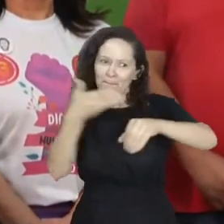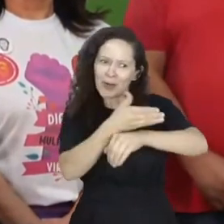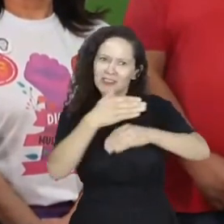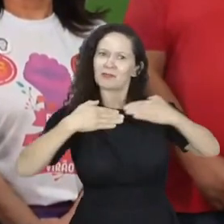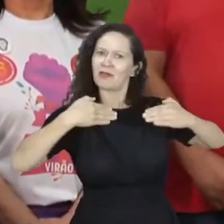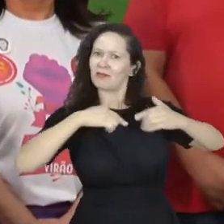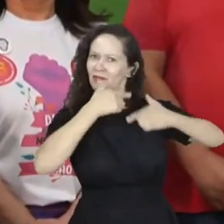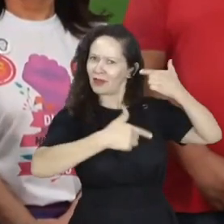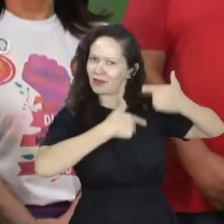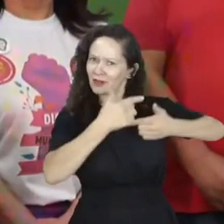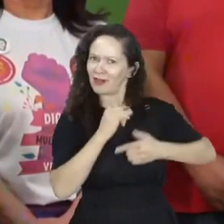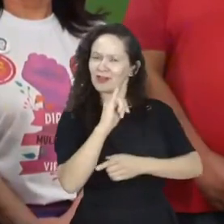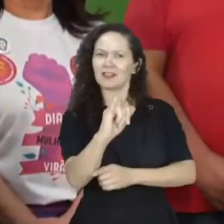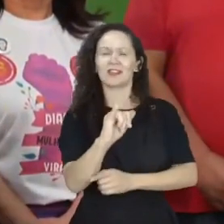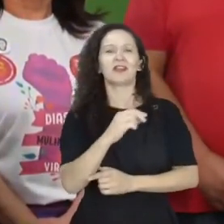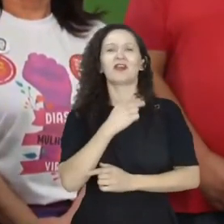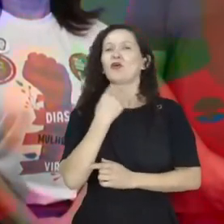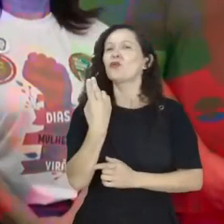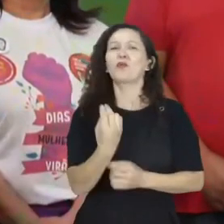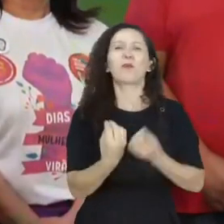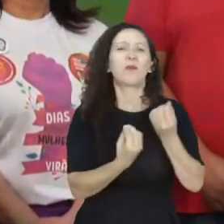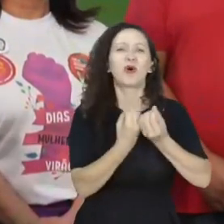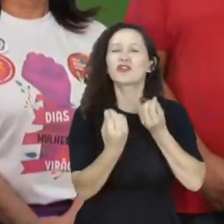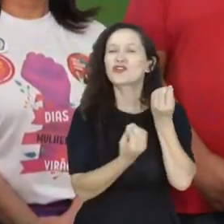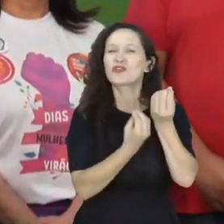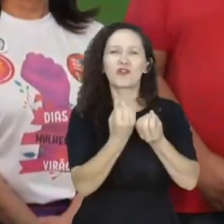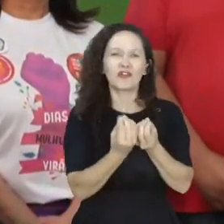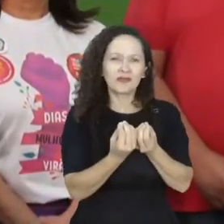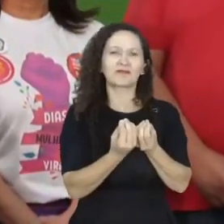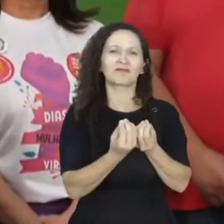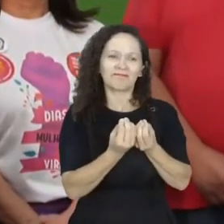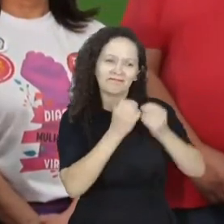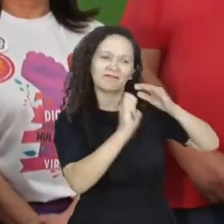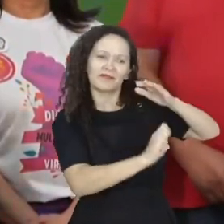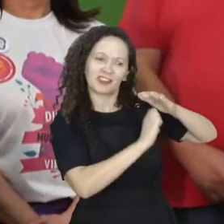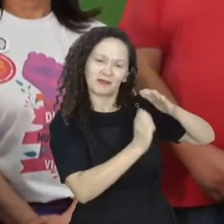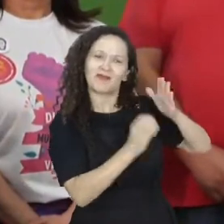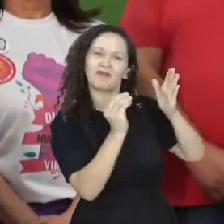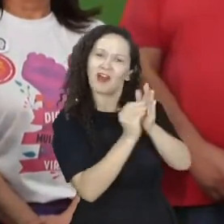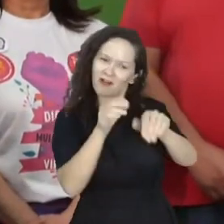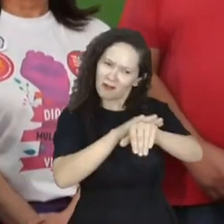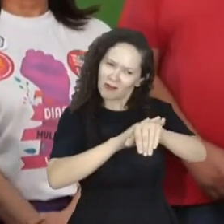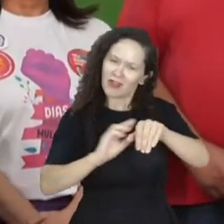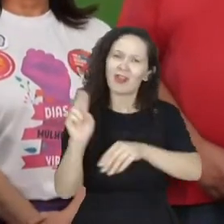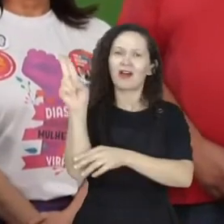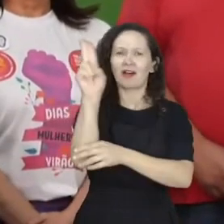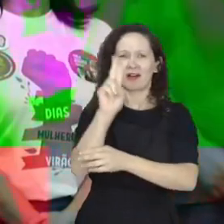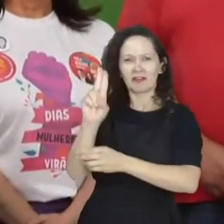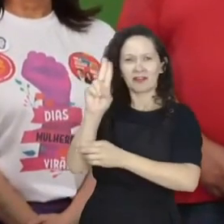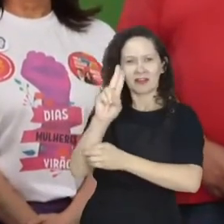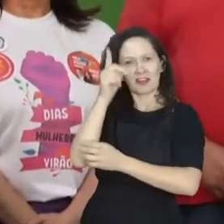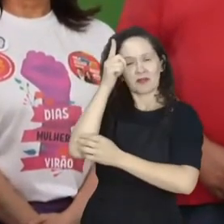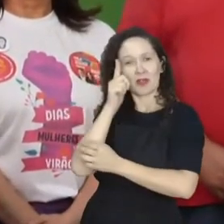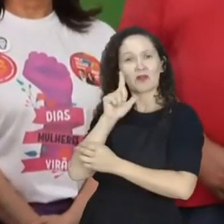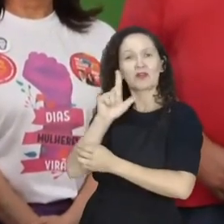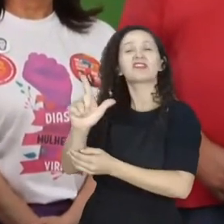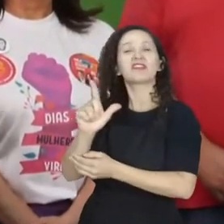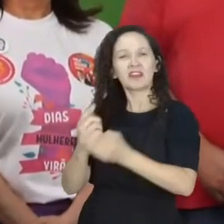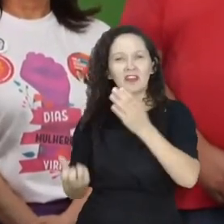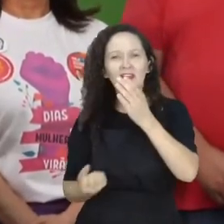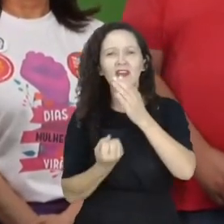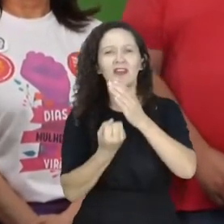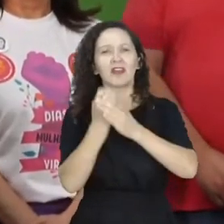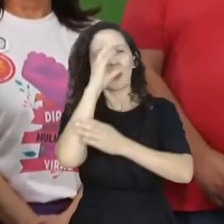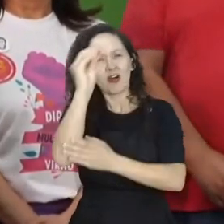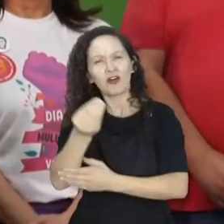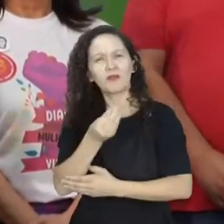de trabalho se você não construir uma parceria, sabe, com os empresários, com a universidade, para criar novas vagas, novas funções e